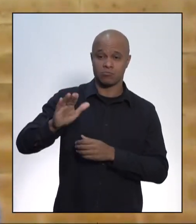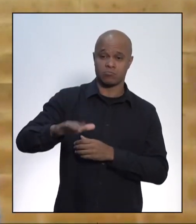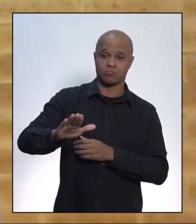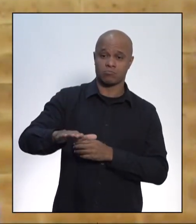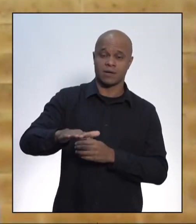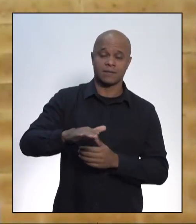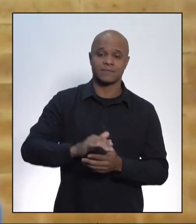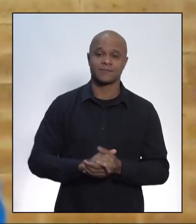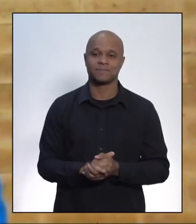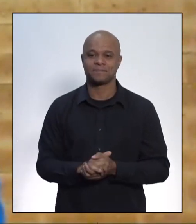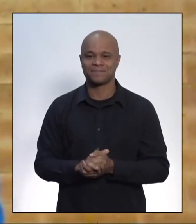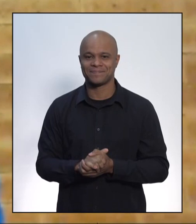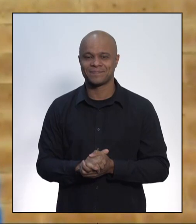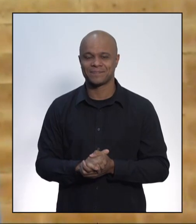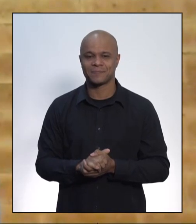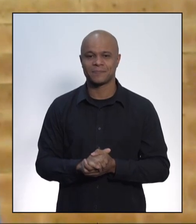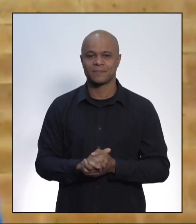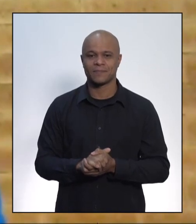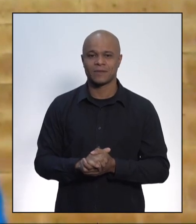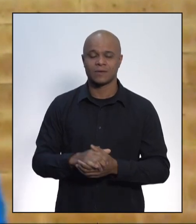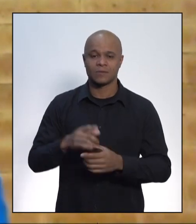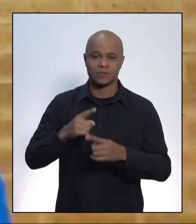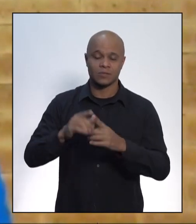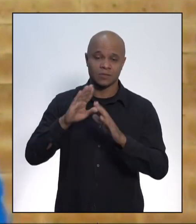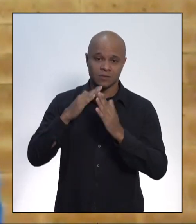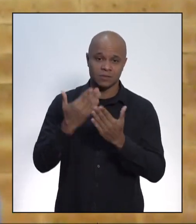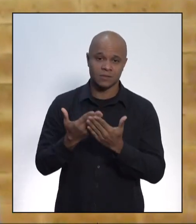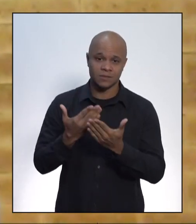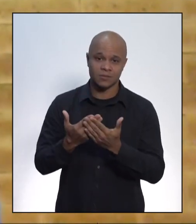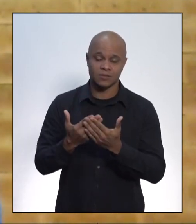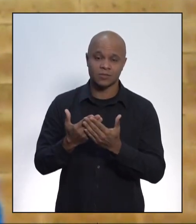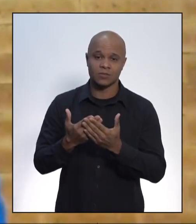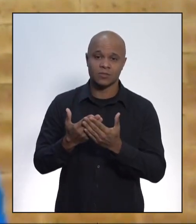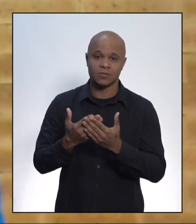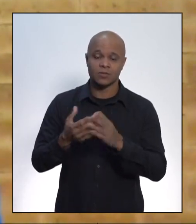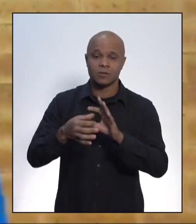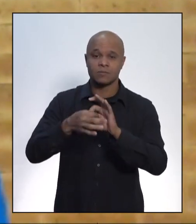que, ainda mais na rede pública, os custos